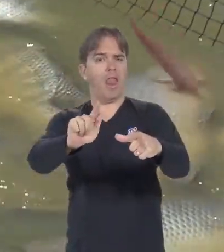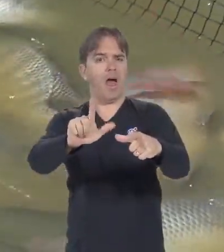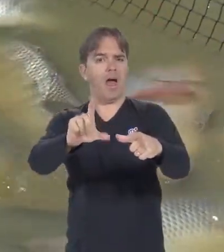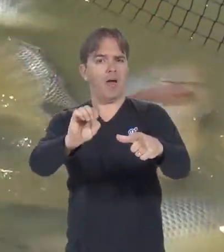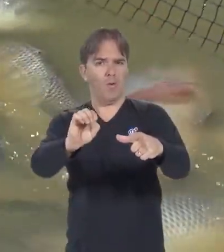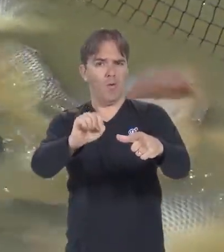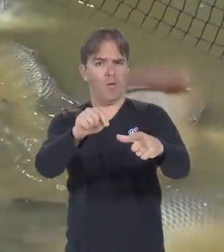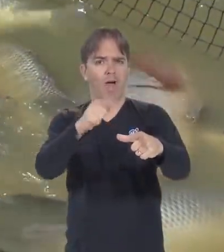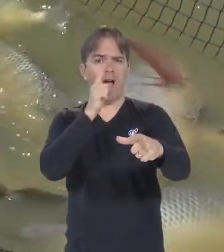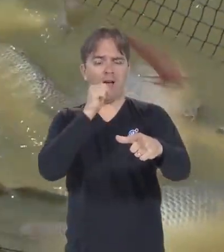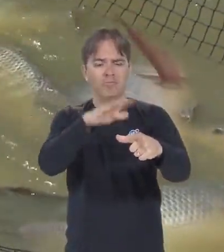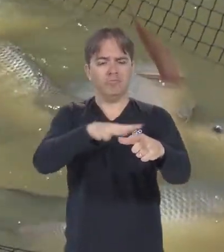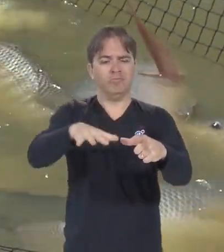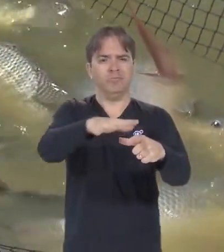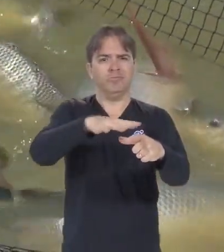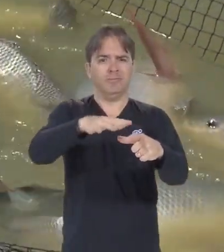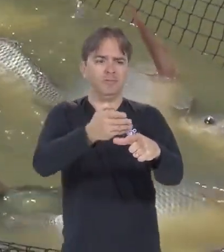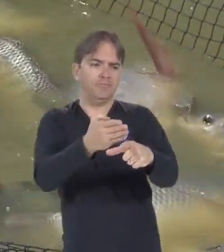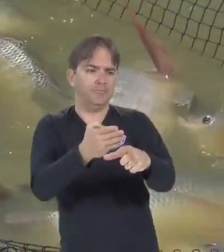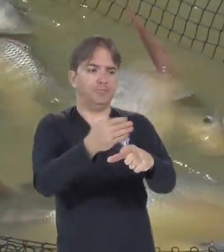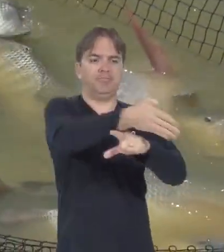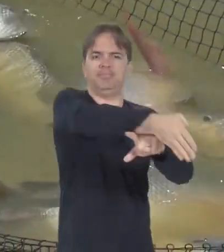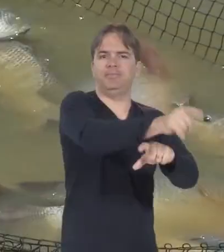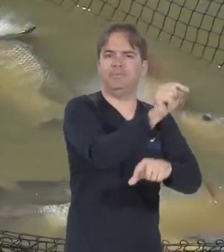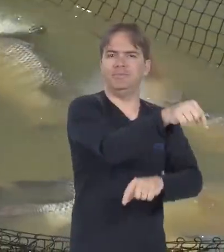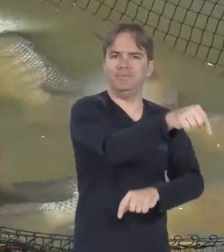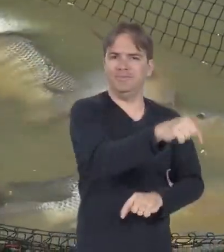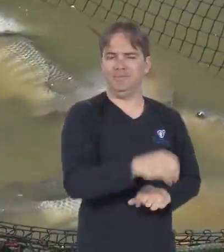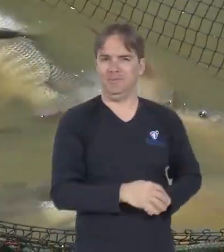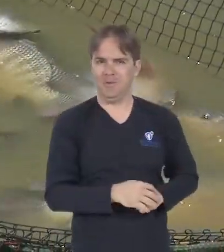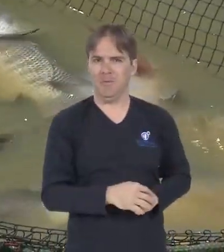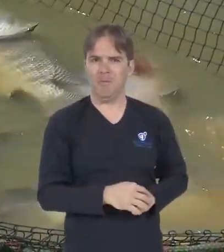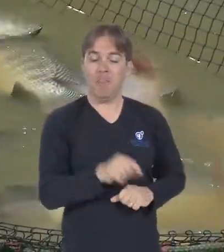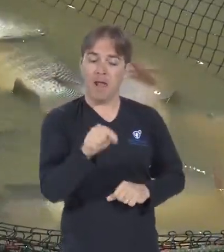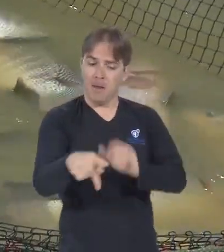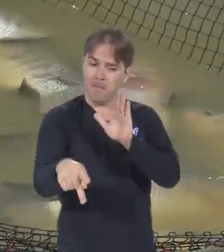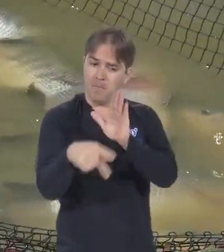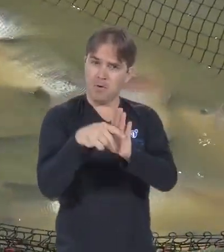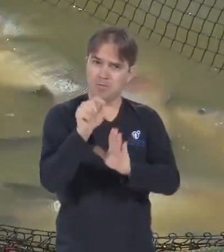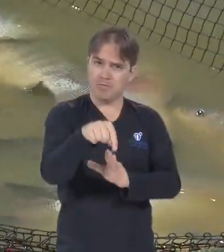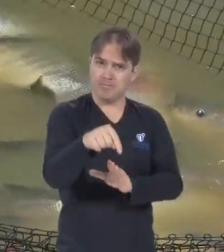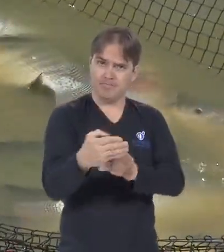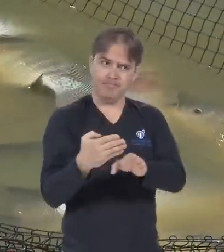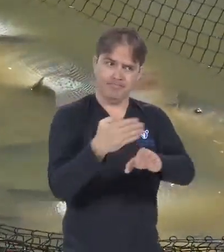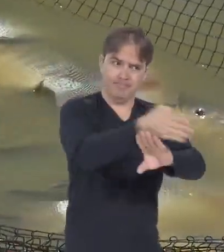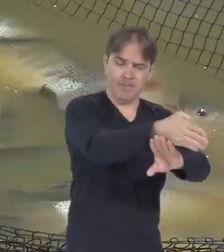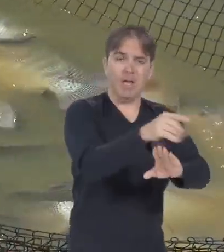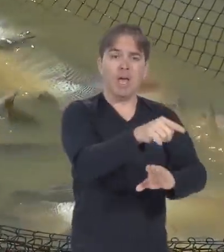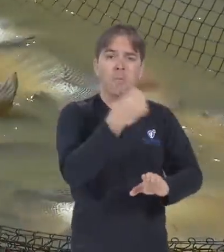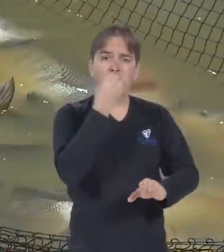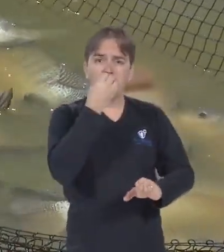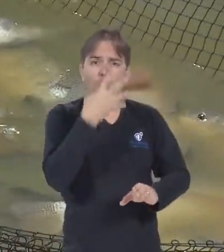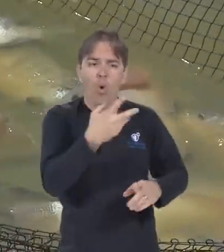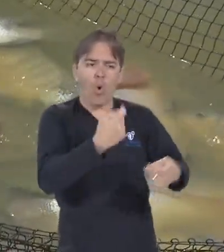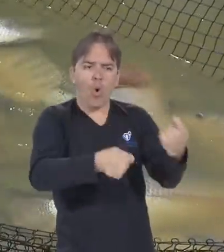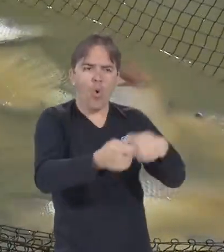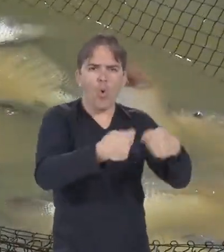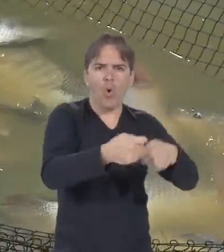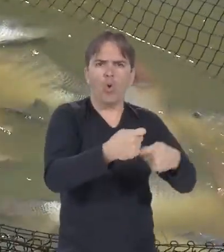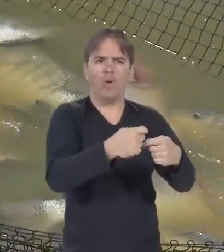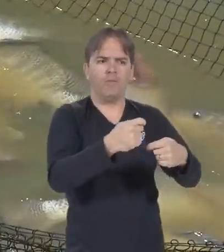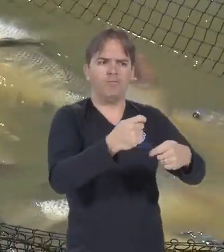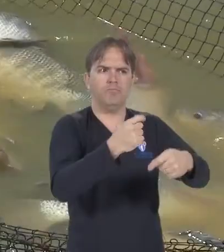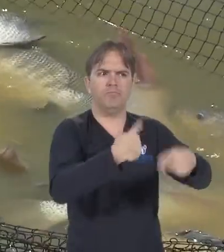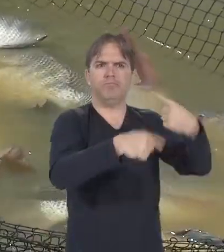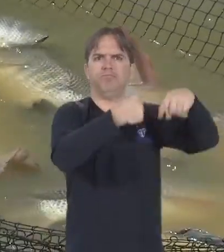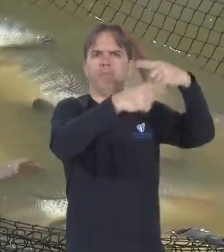que já é conhecida a presença de tilápia lá. E tilápia é uma espécie de interesse comercial, né? Uma espécie